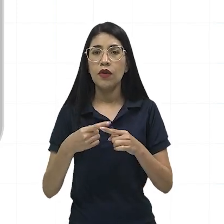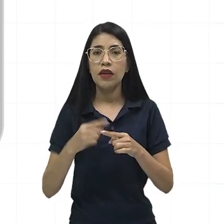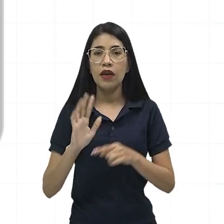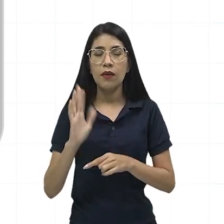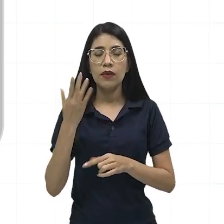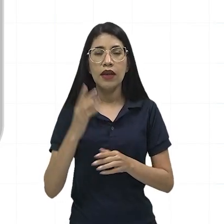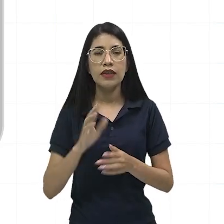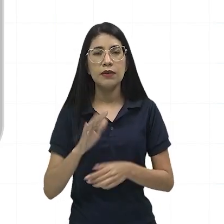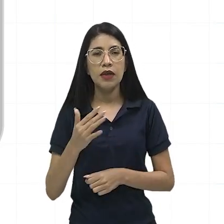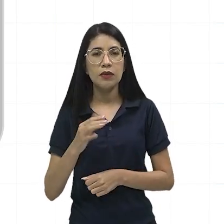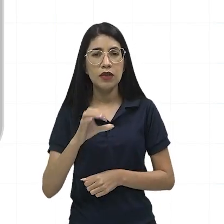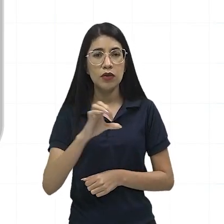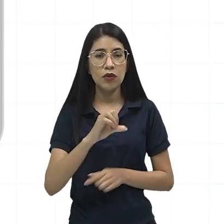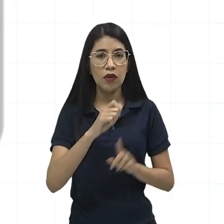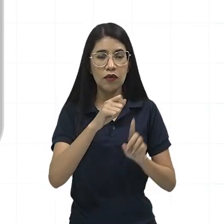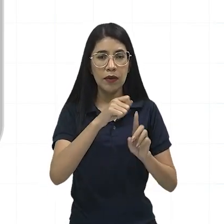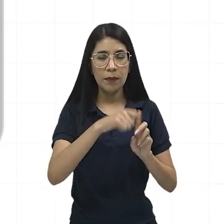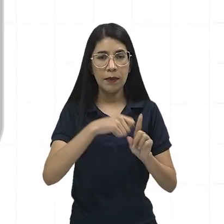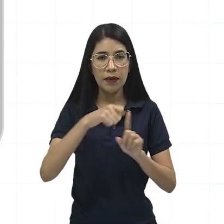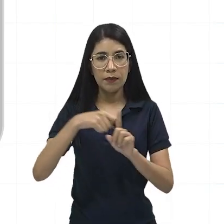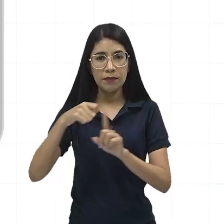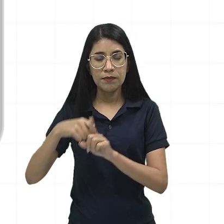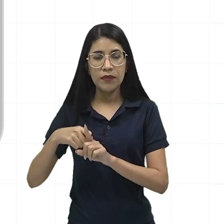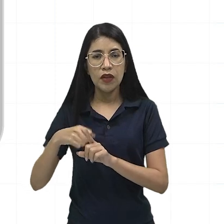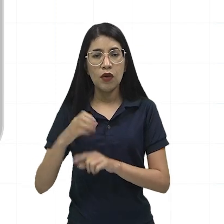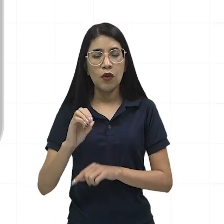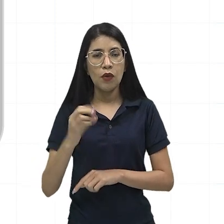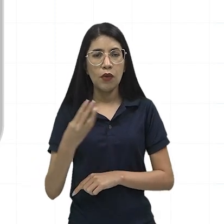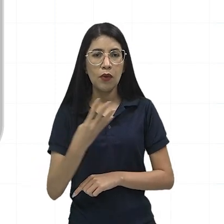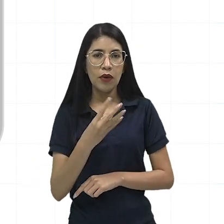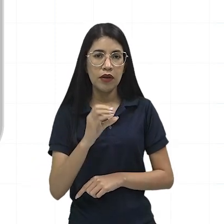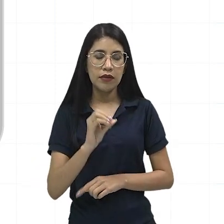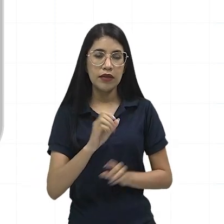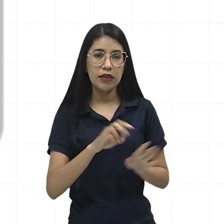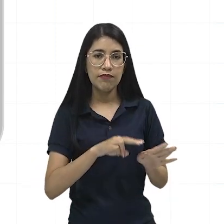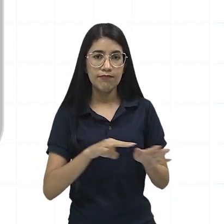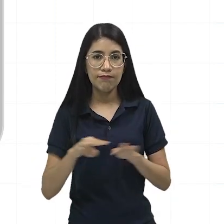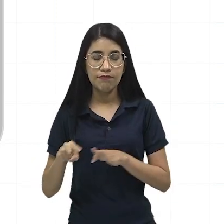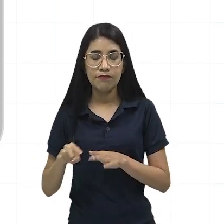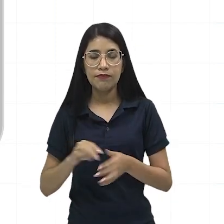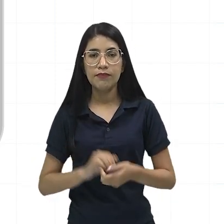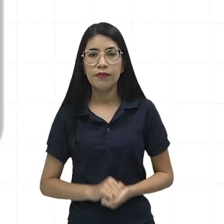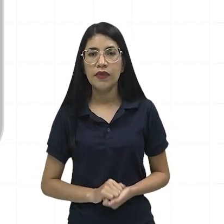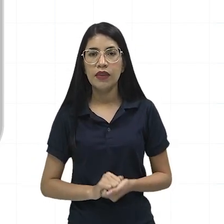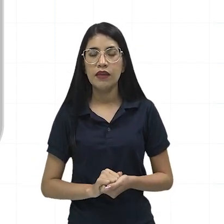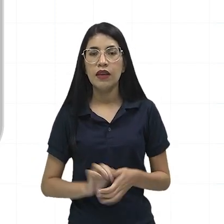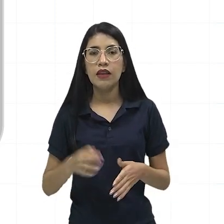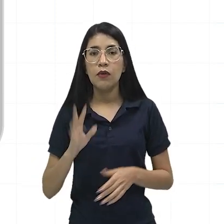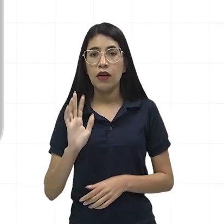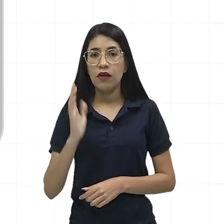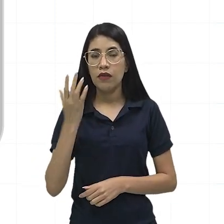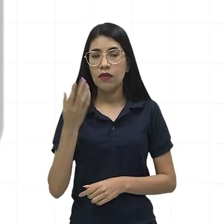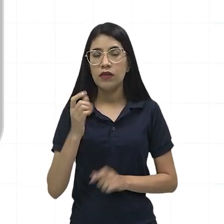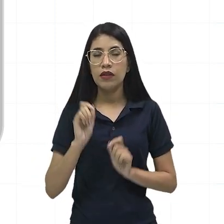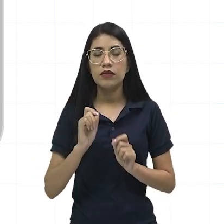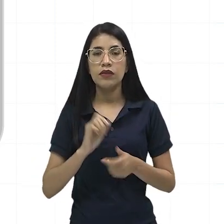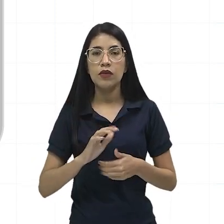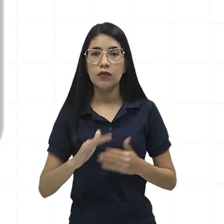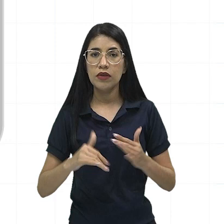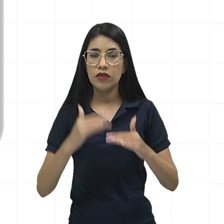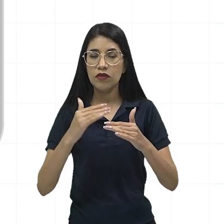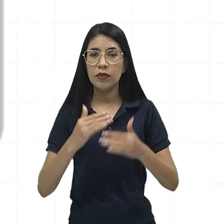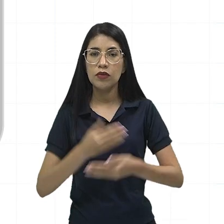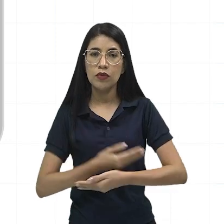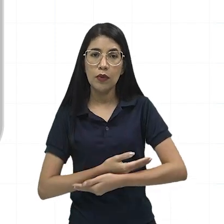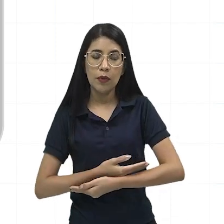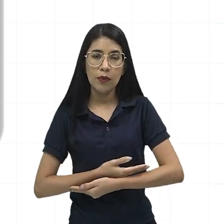em aproximadamente 9 meses ou 40 semanas, tá? Então, quando ocorre o desenvolvimento do